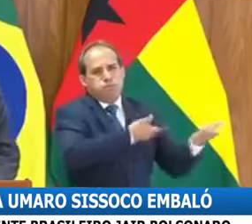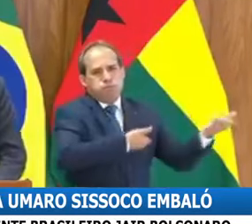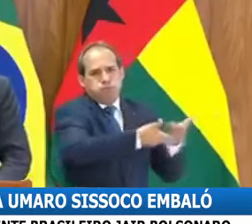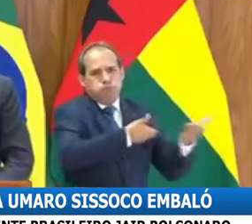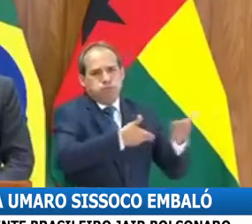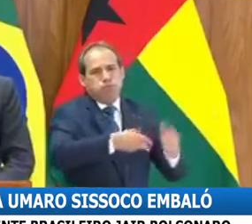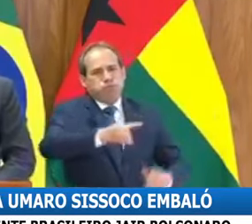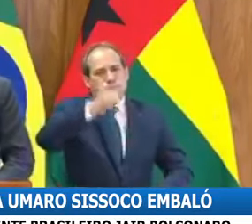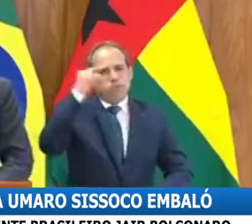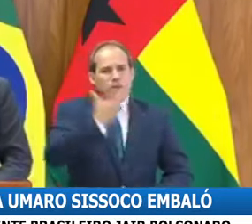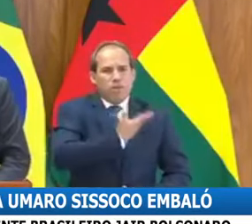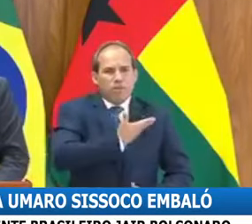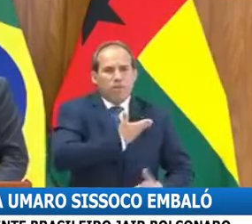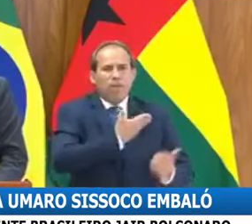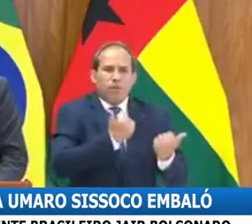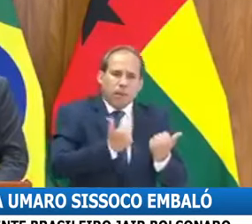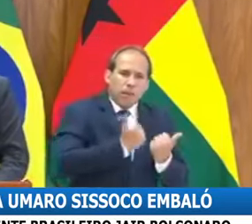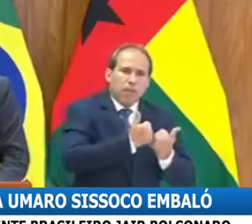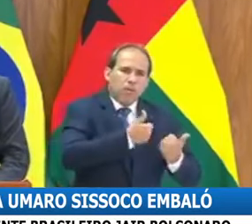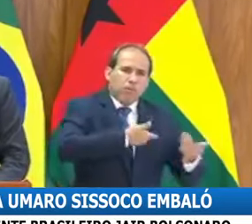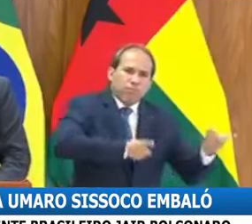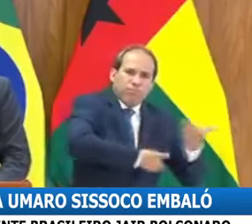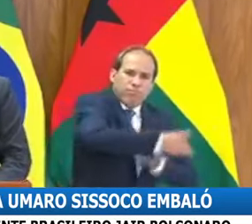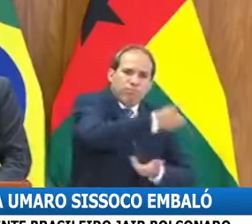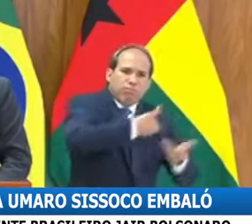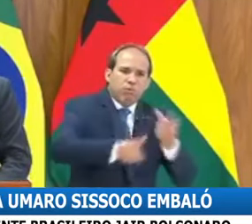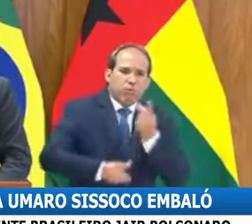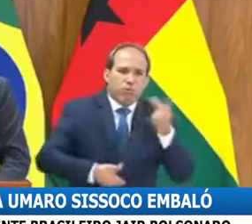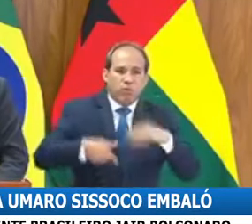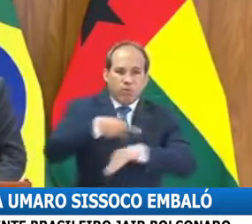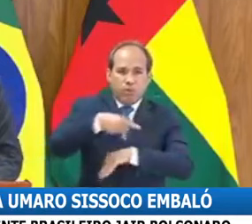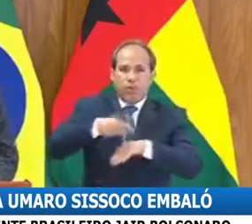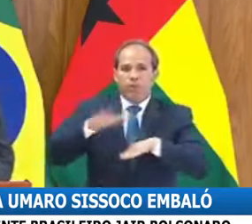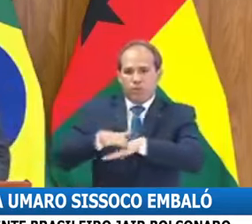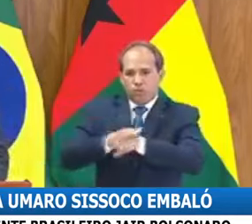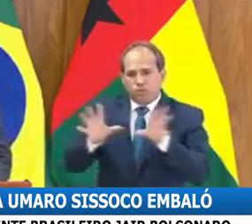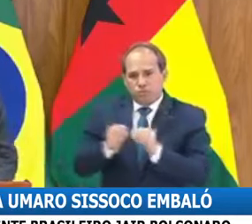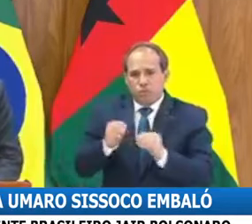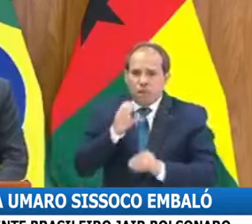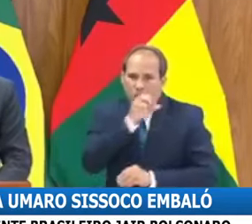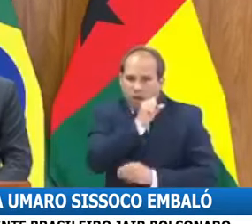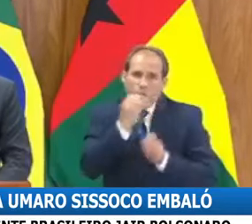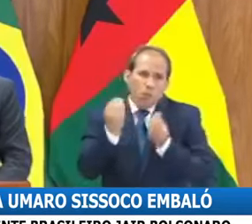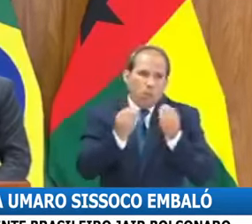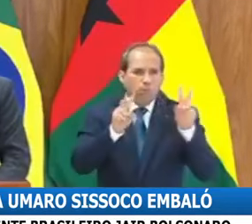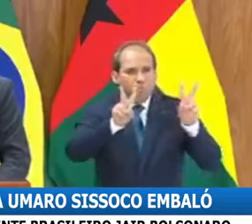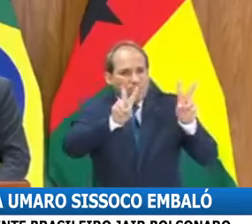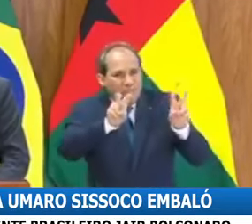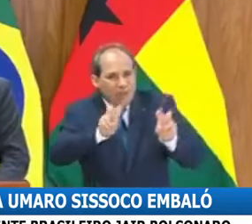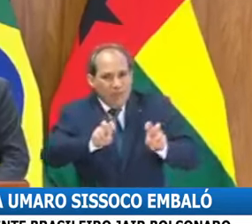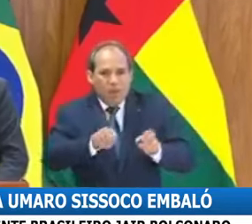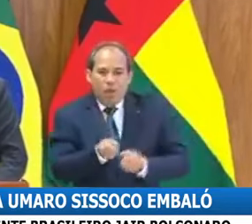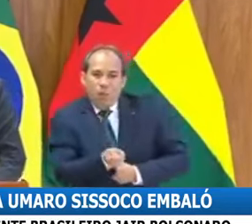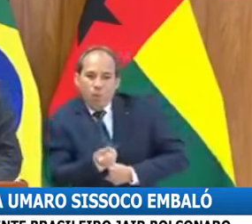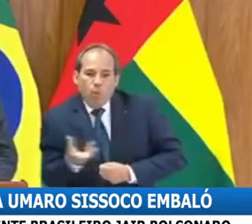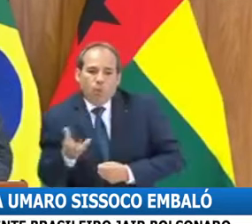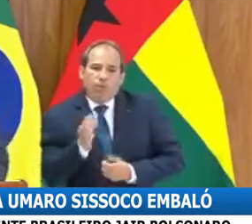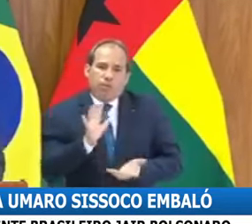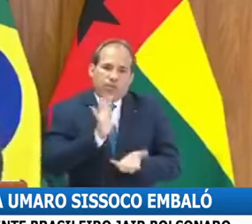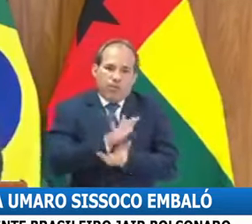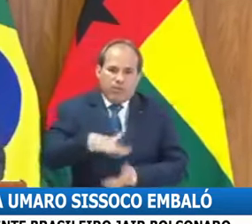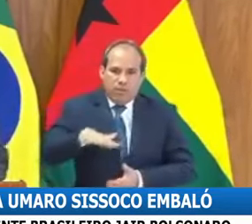amizade e cooperação entre nossos países começamos rapidamente sobre algumas questões como